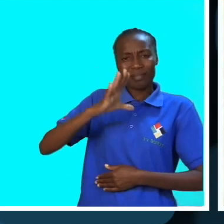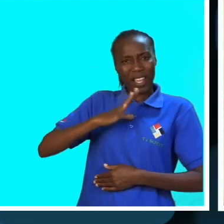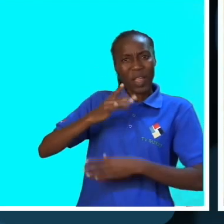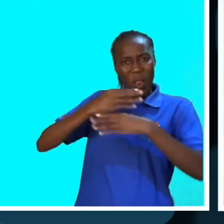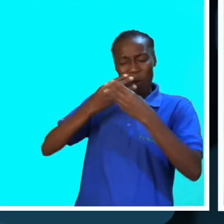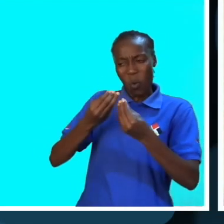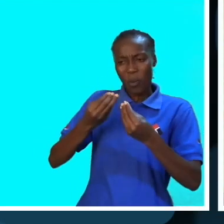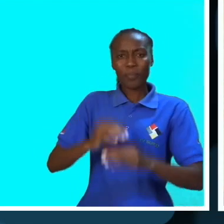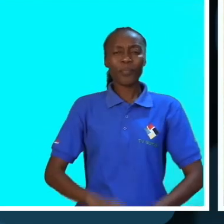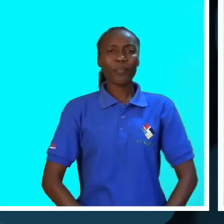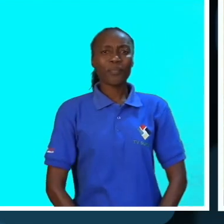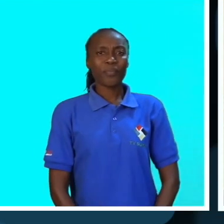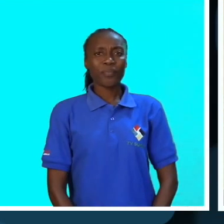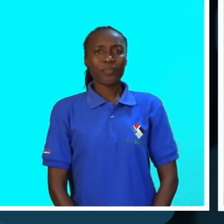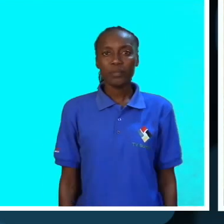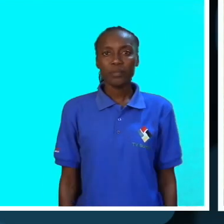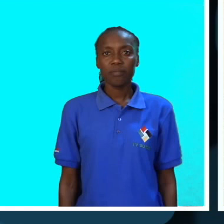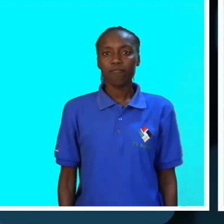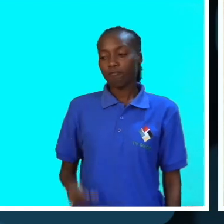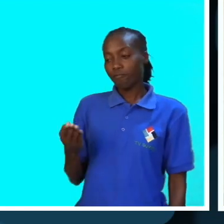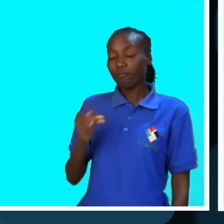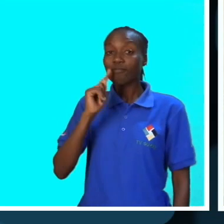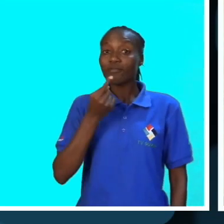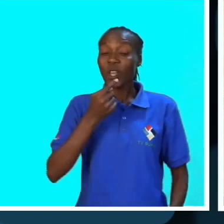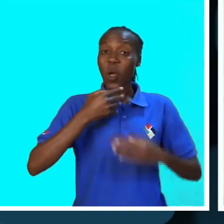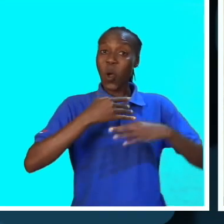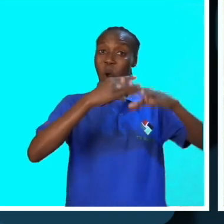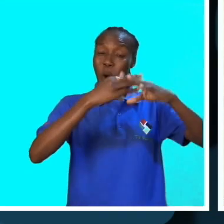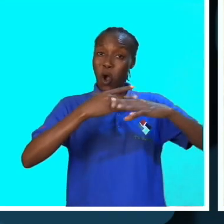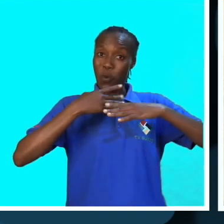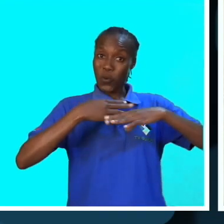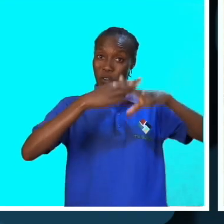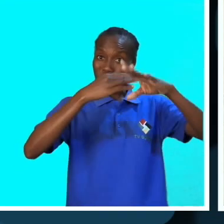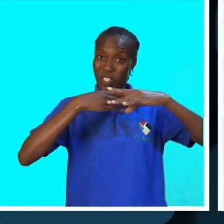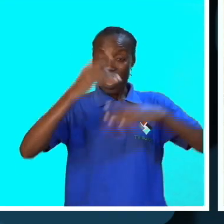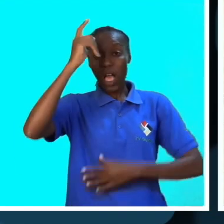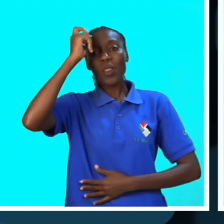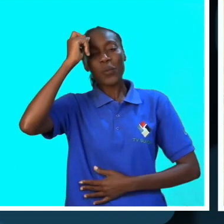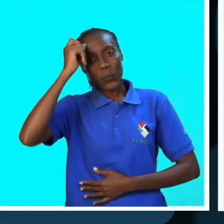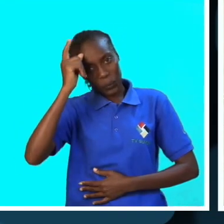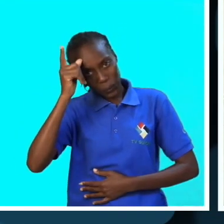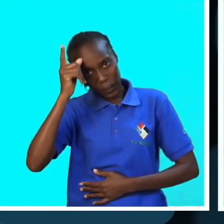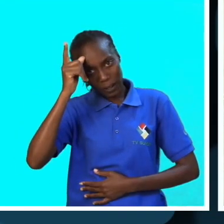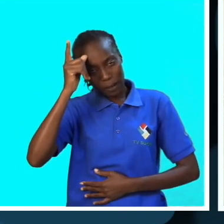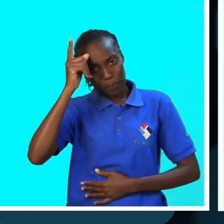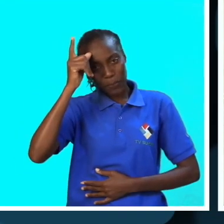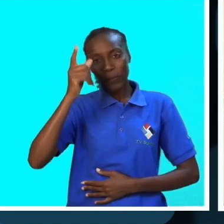são interpretadas através desse instrumento? Músicas revolucionárias, músicas fúnebres,